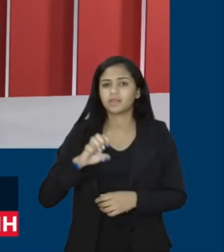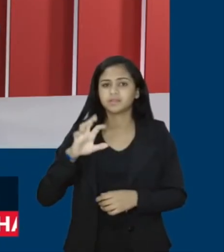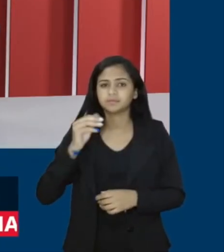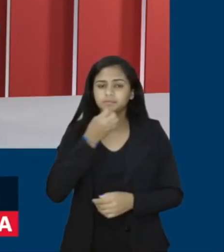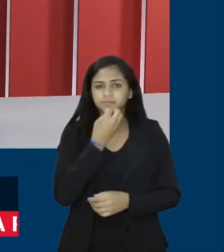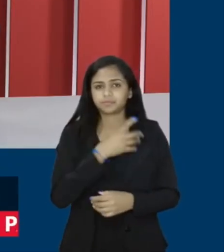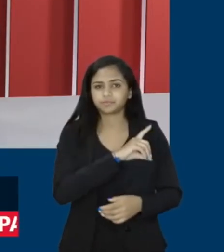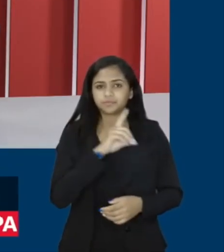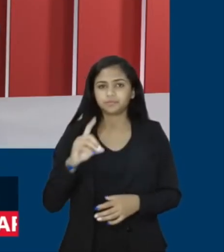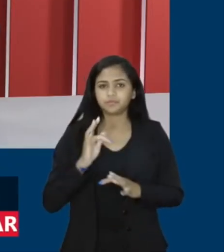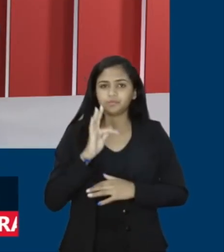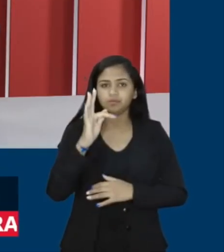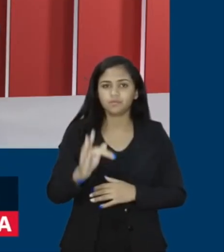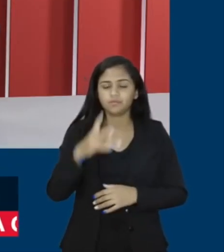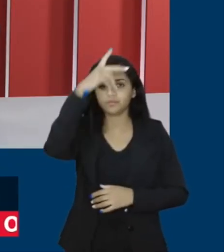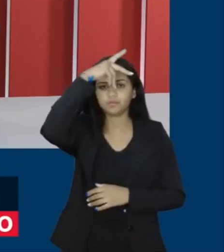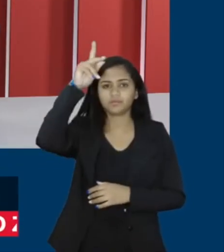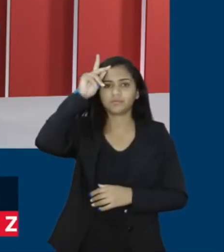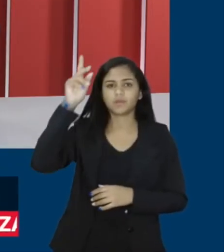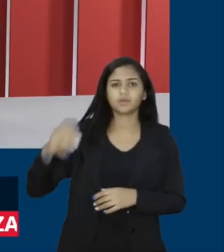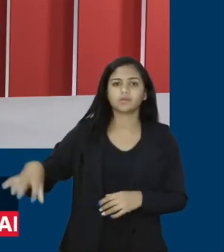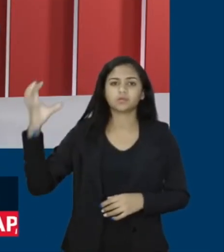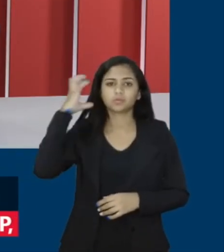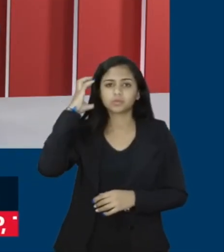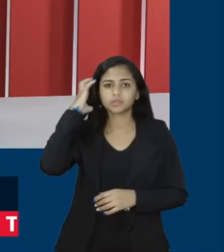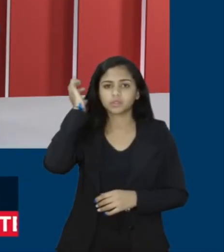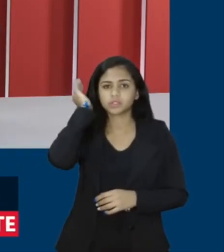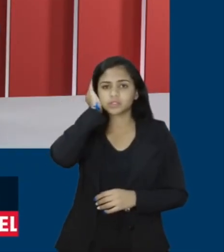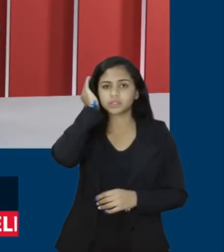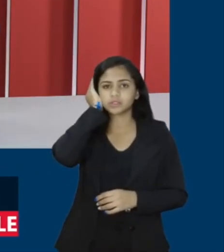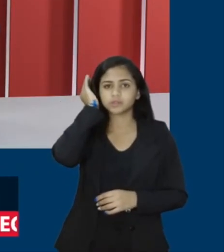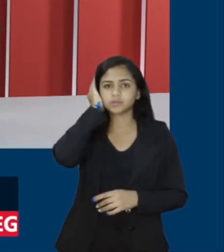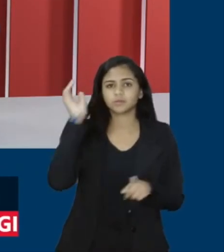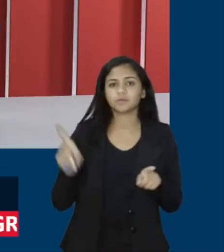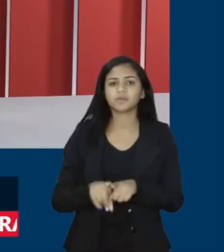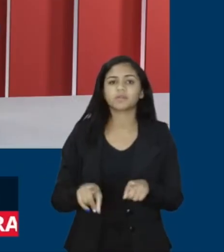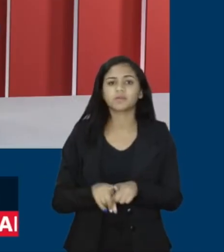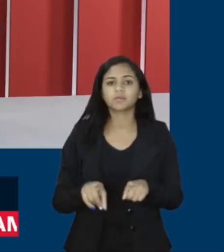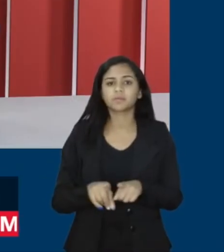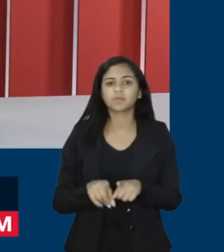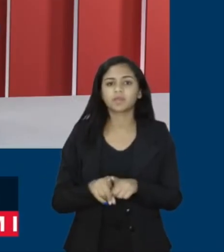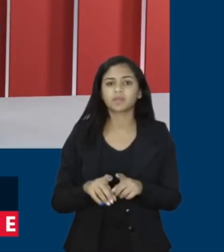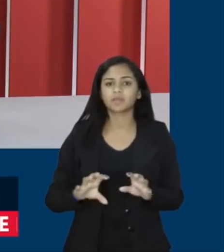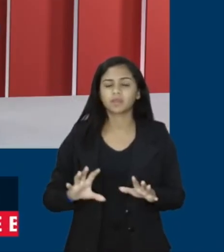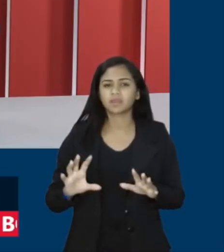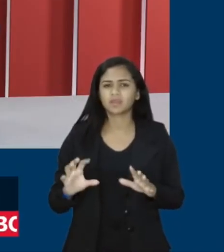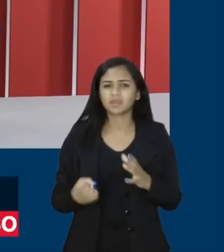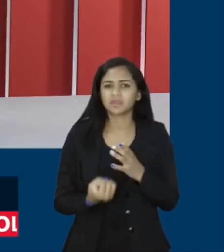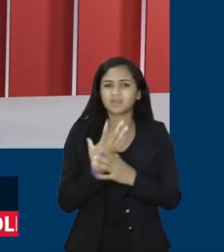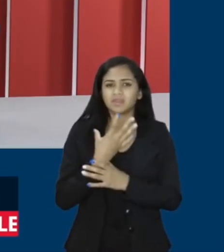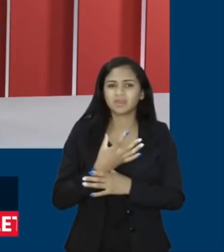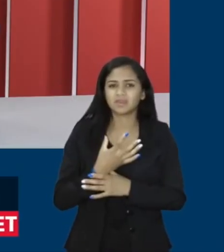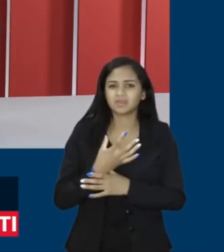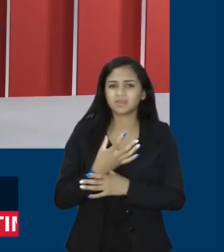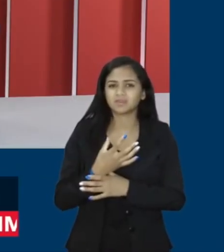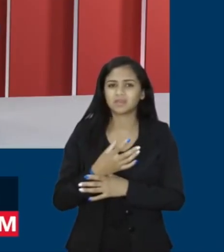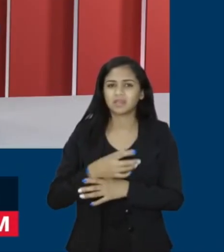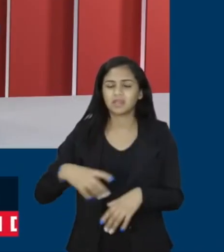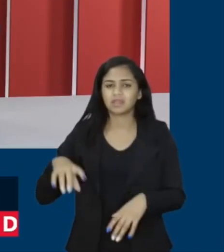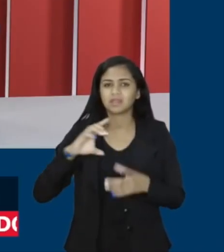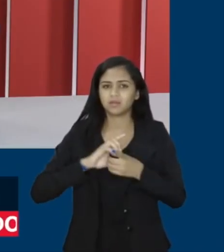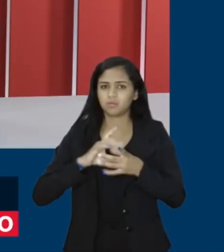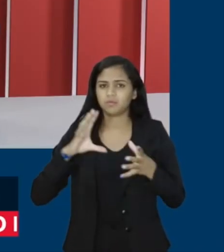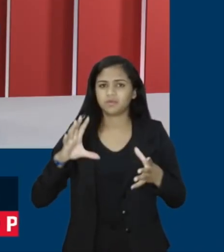dia para o nosso futuro prefeito de Curitiba também, dando aqui, criando uma expectativa aqui no chat Democracia,